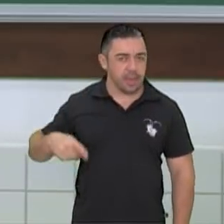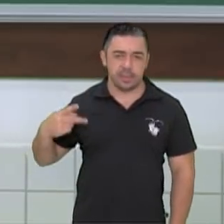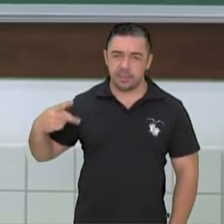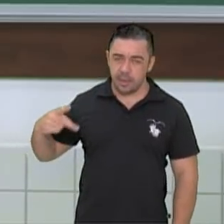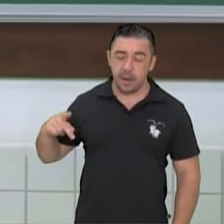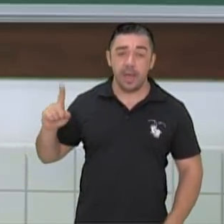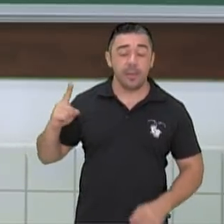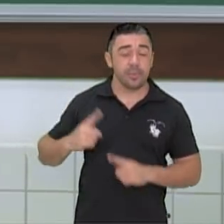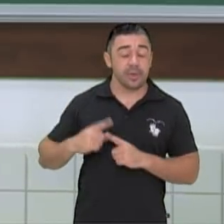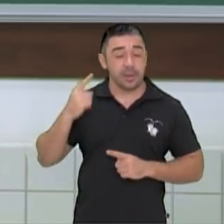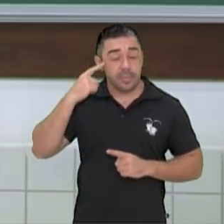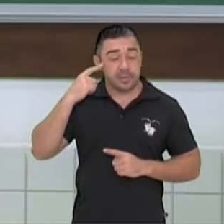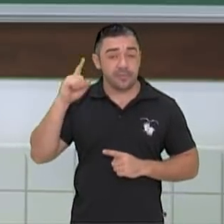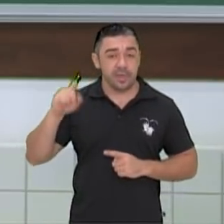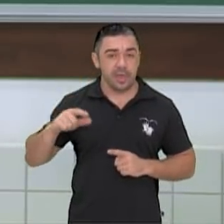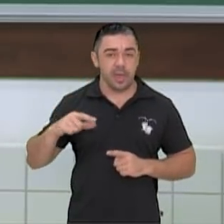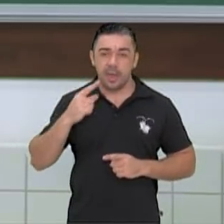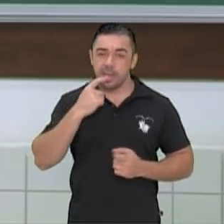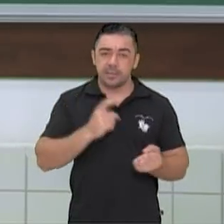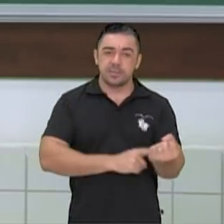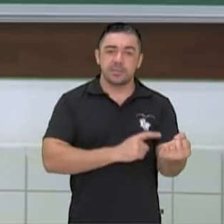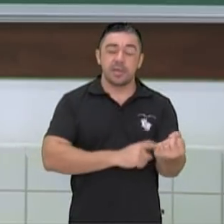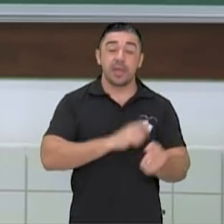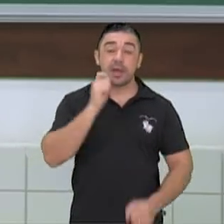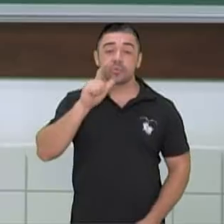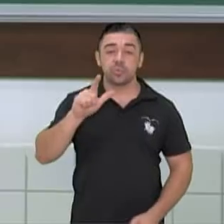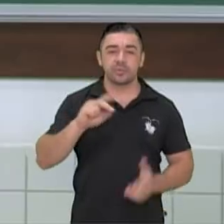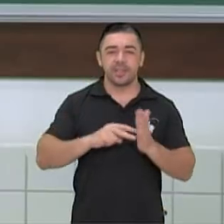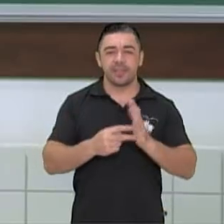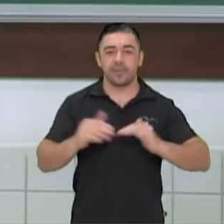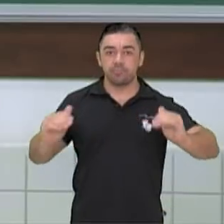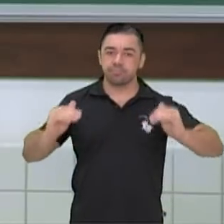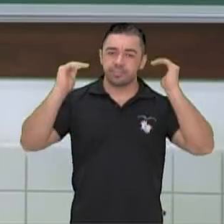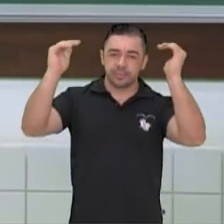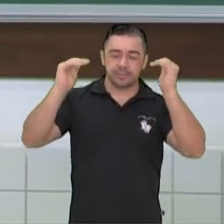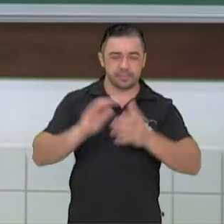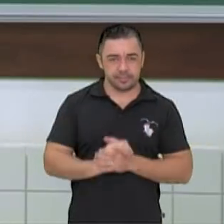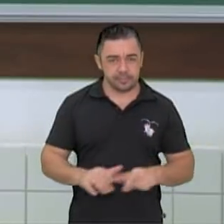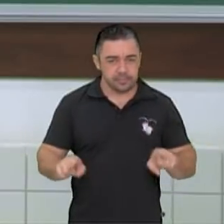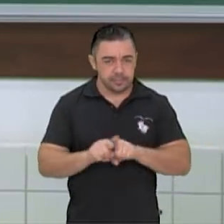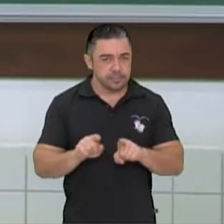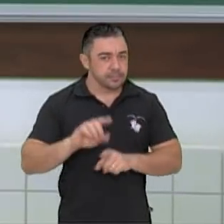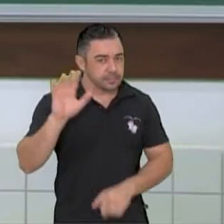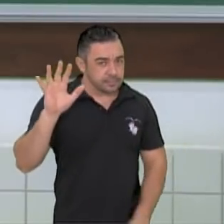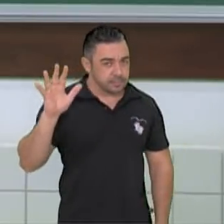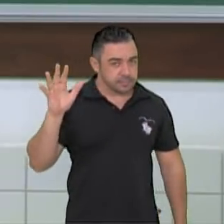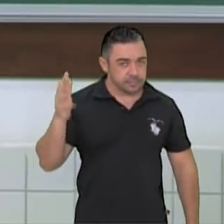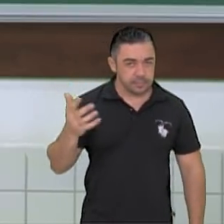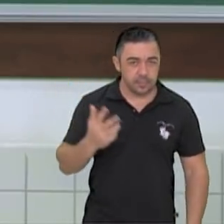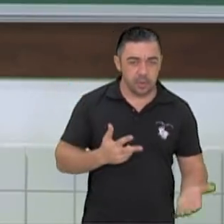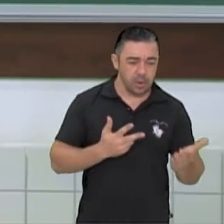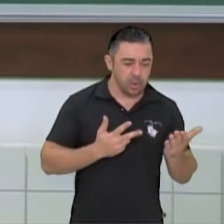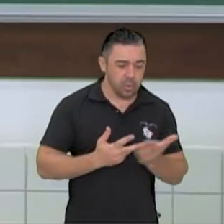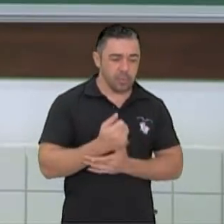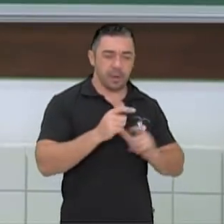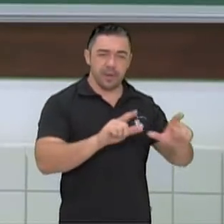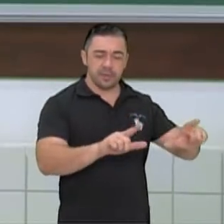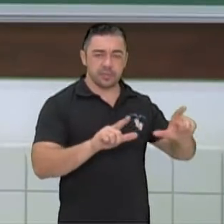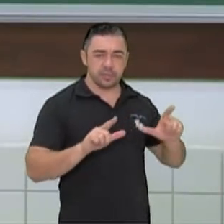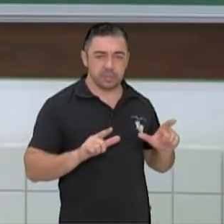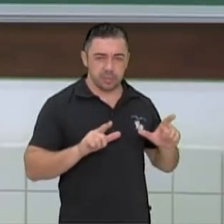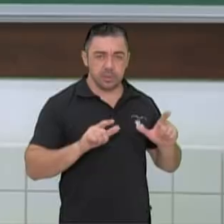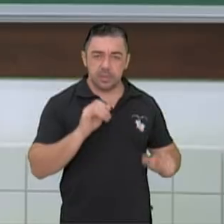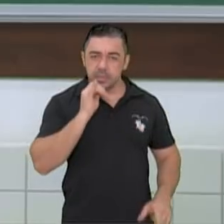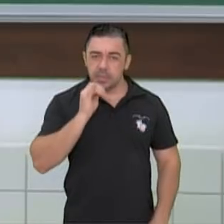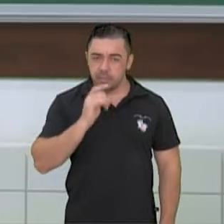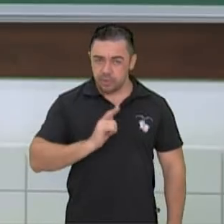eles se diziam uma linhagem de sangue azul. Muito comum também acontecer situações de compras de títulos, quando o